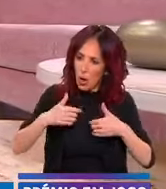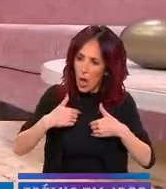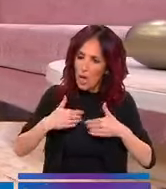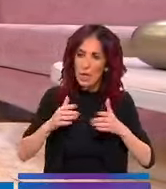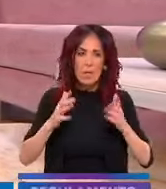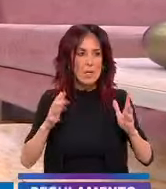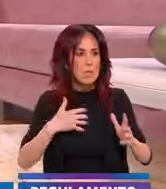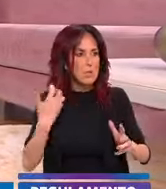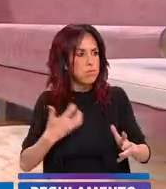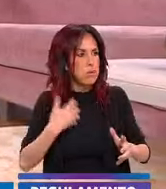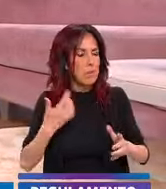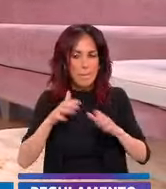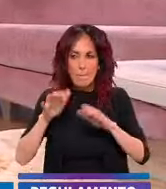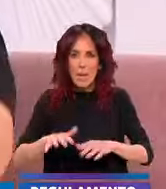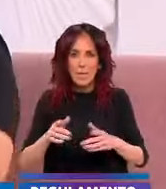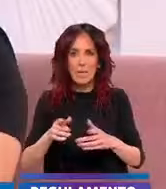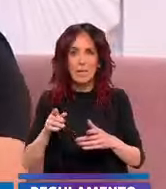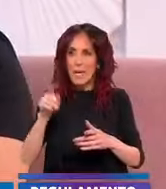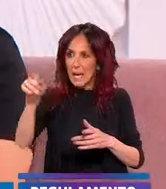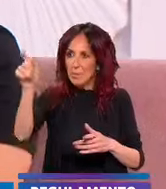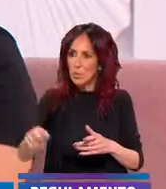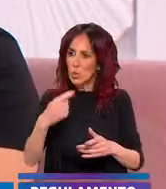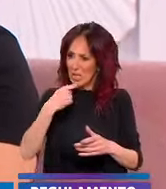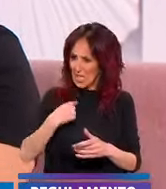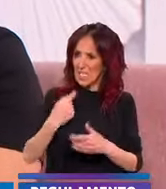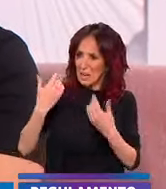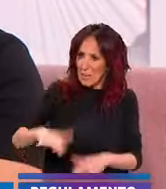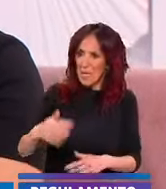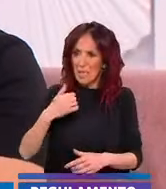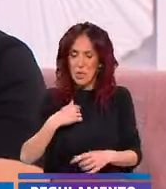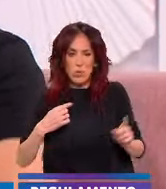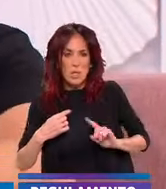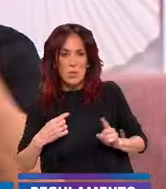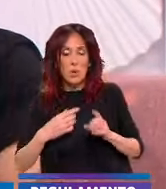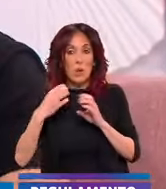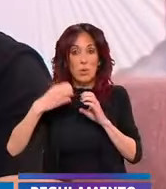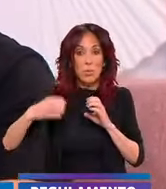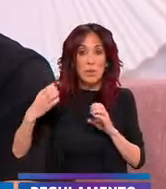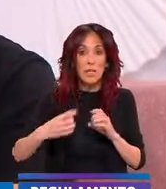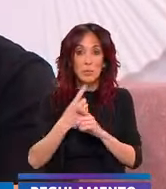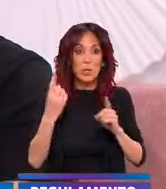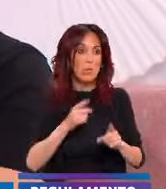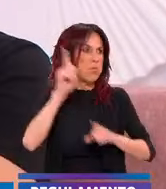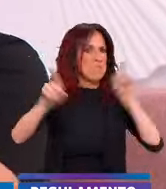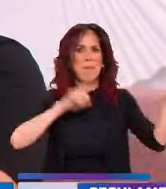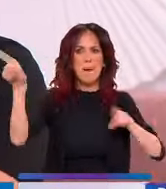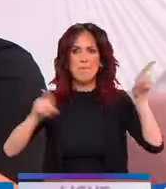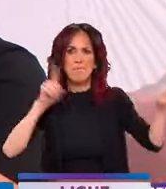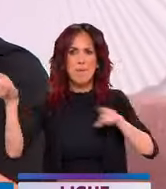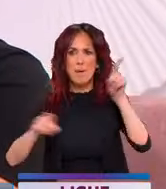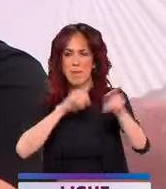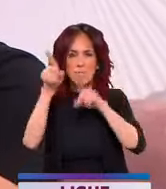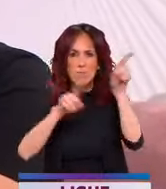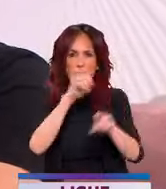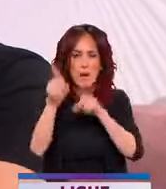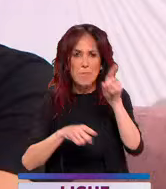fico mesmo tipo mas para ele é que tá mal não sou eu e e é muito complicado obviamente porque depois começa a disparar para todo o lado porque as pessoas tentam me ajudar